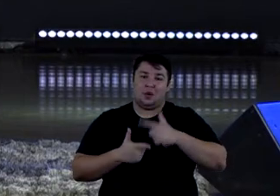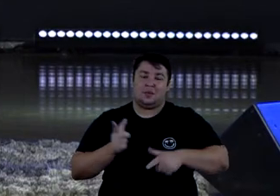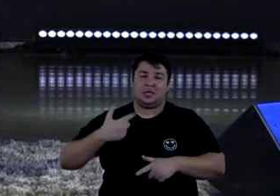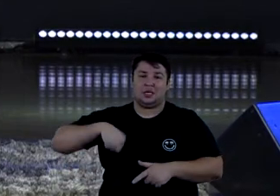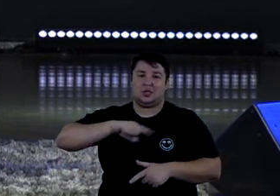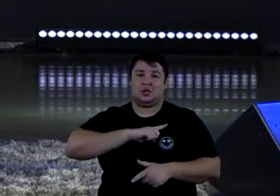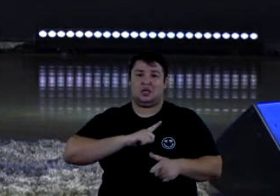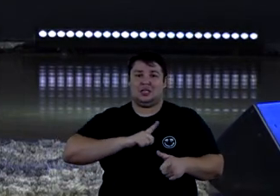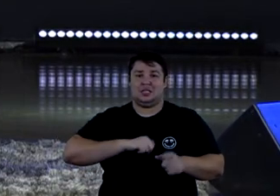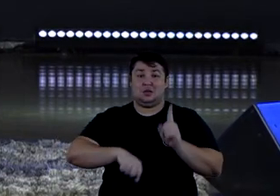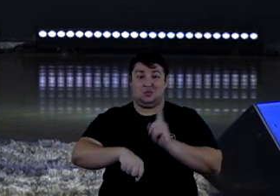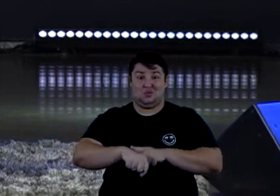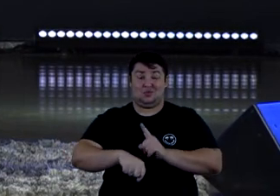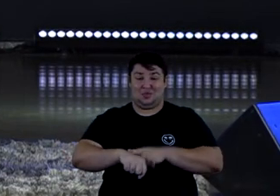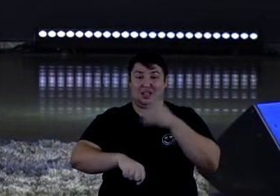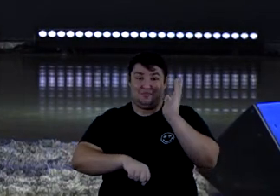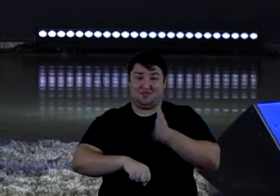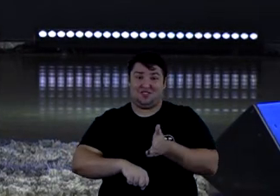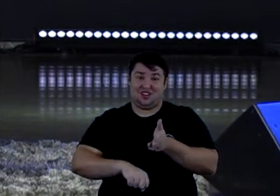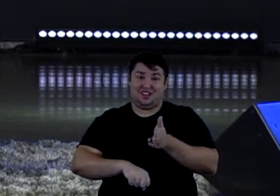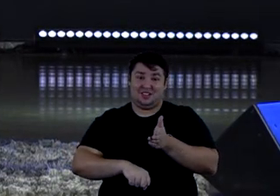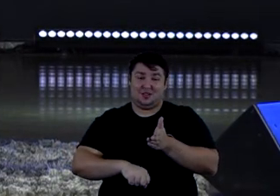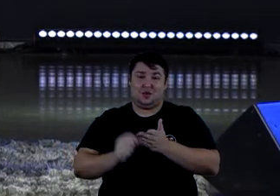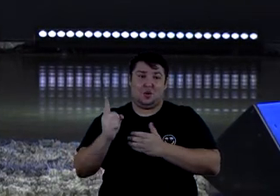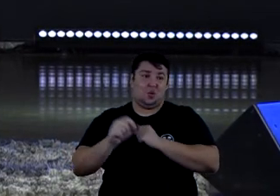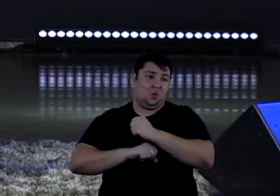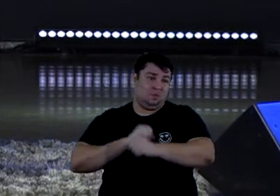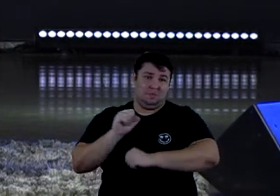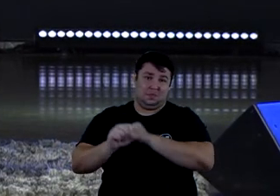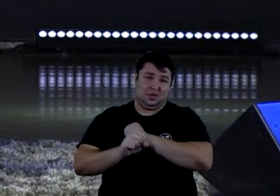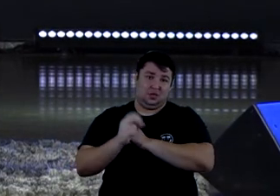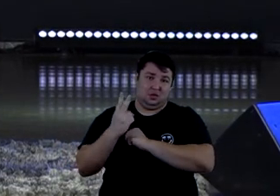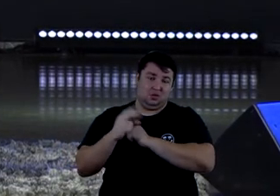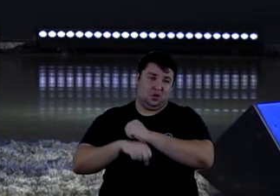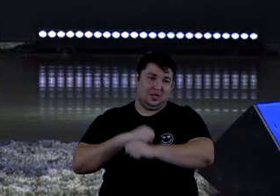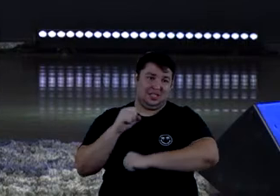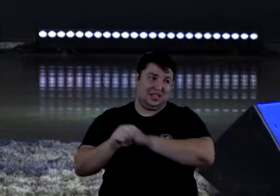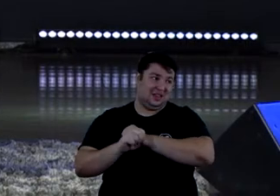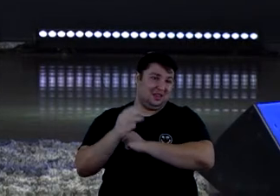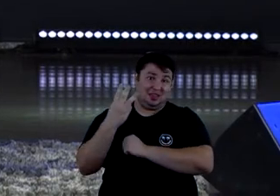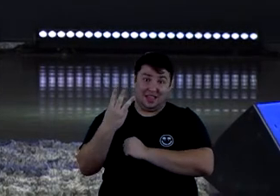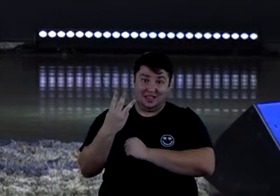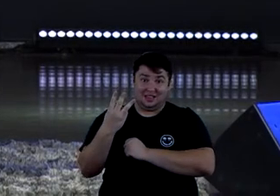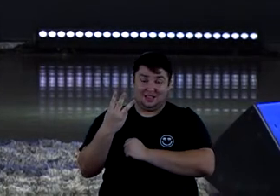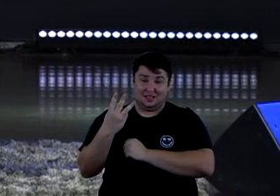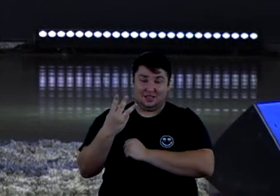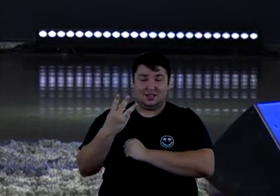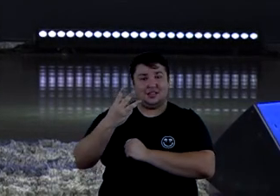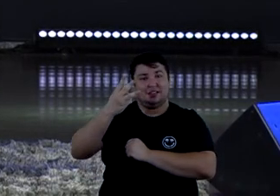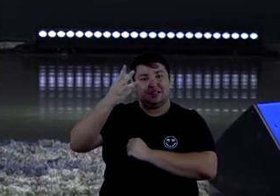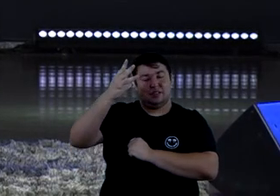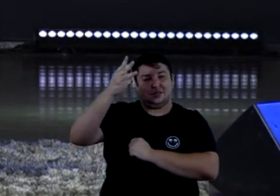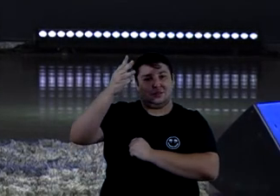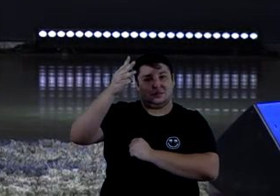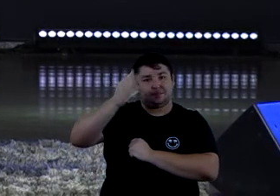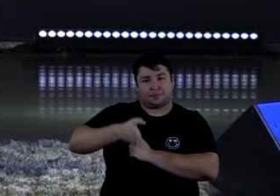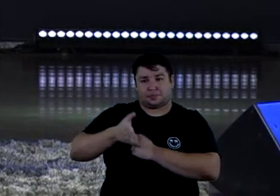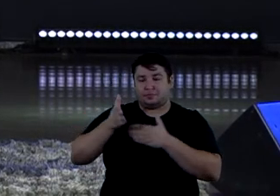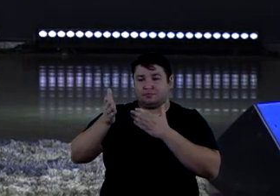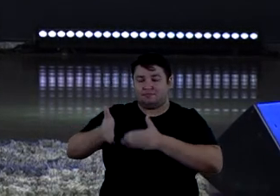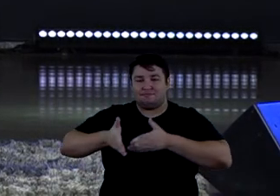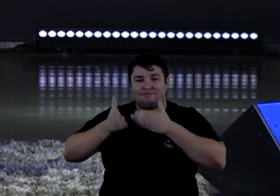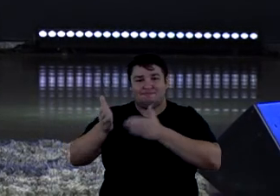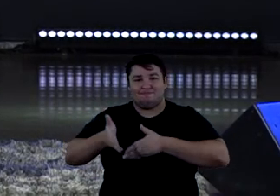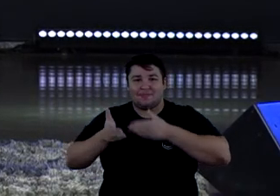tem um tempo de caminhada. Um ano, dois, três, e você continua